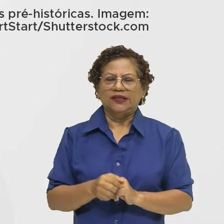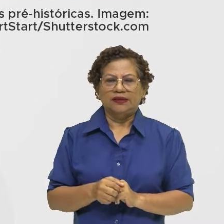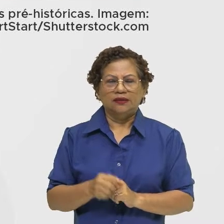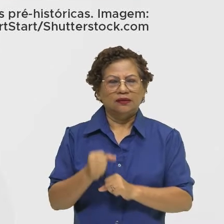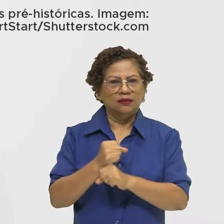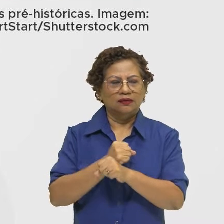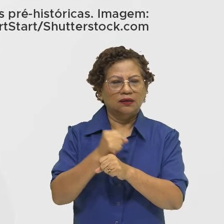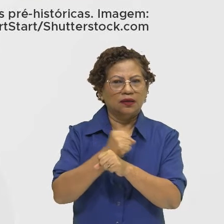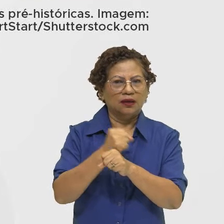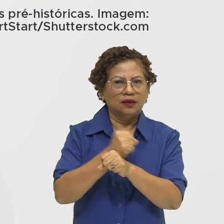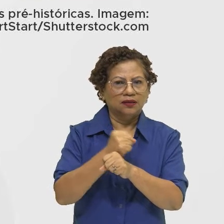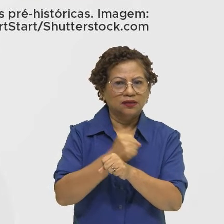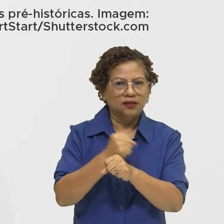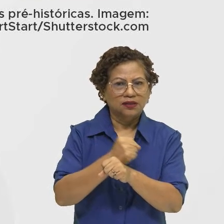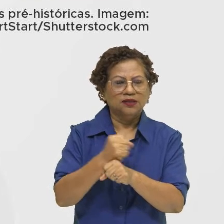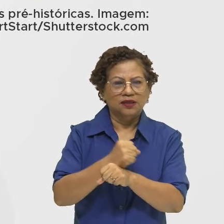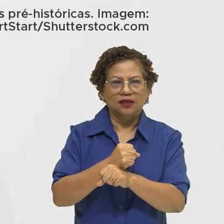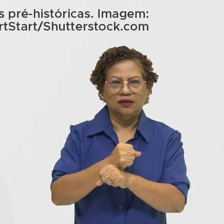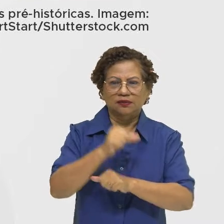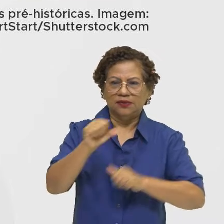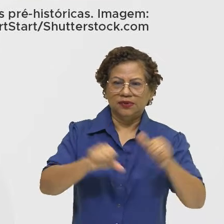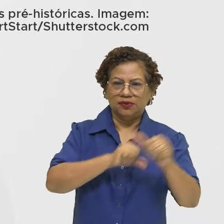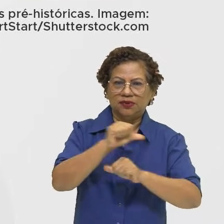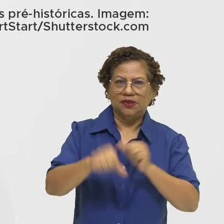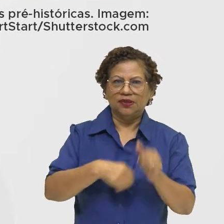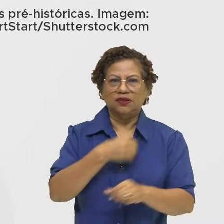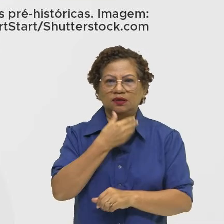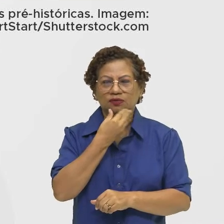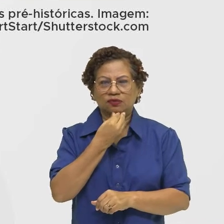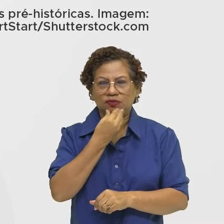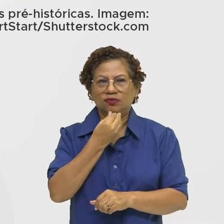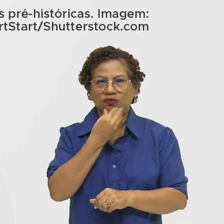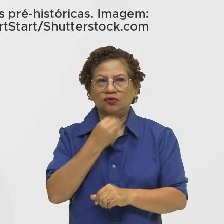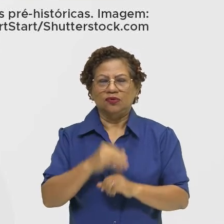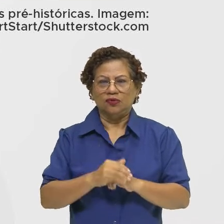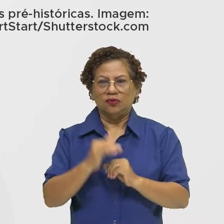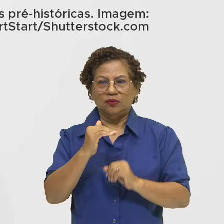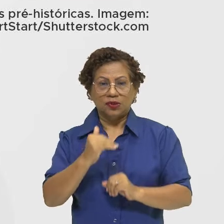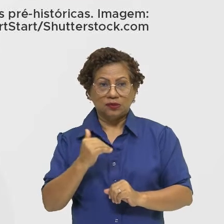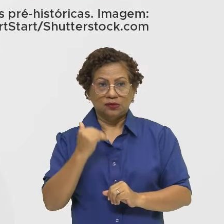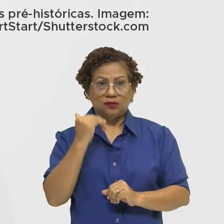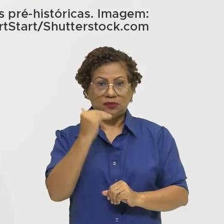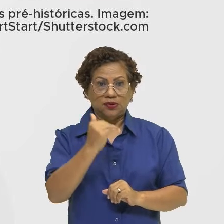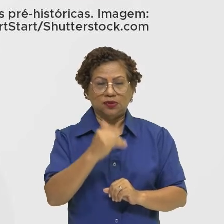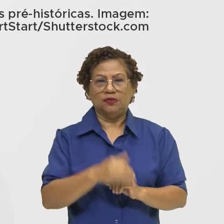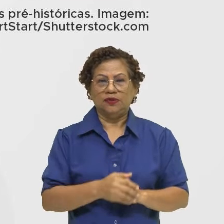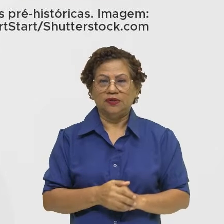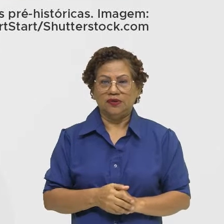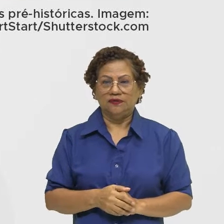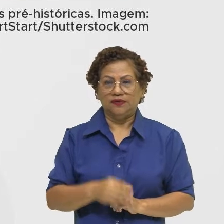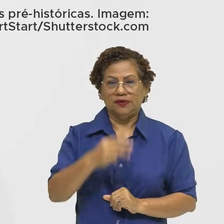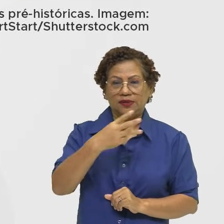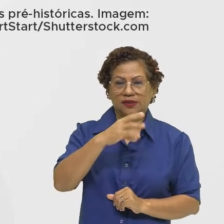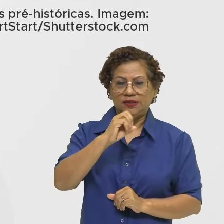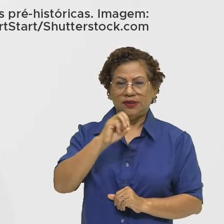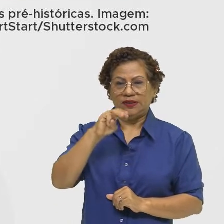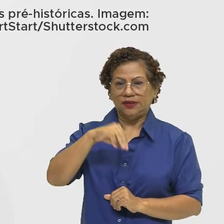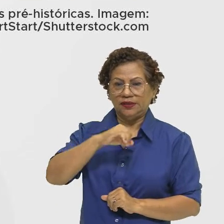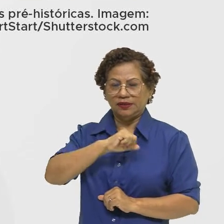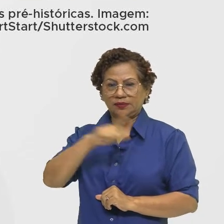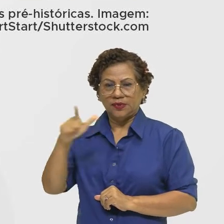de anos, tá bom? Os homens do período Paleolítico Superior, né, que vai de 30.000 a